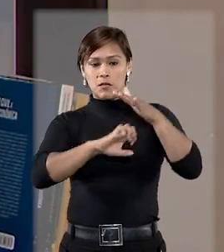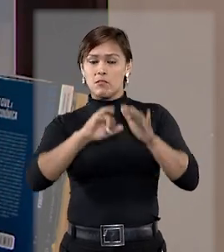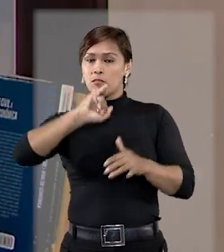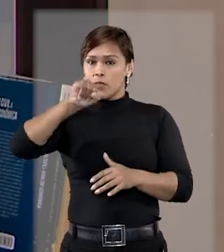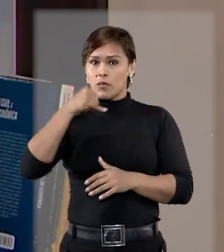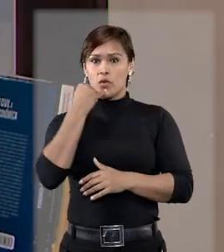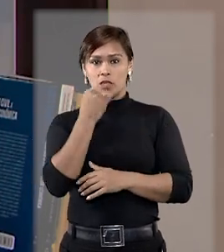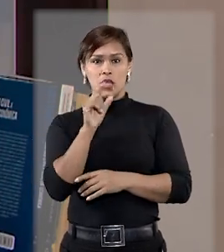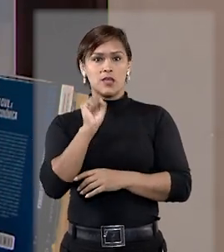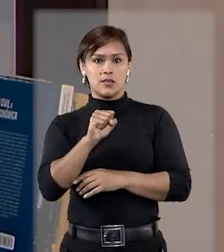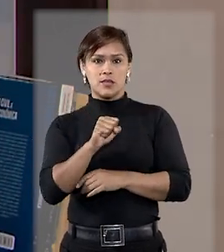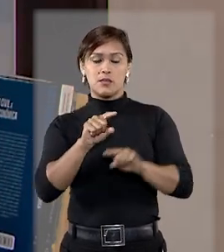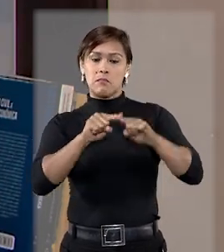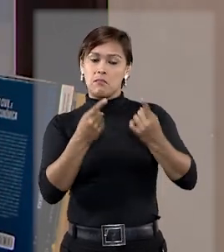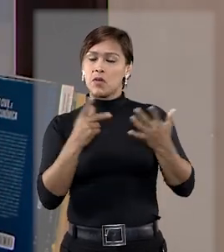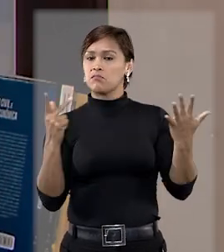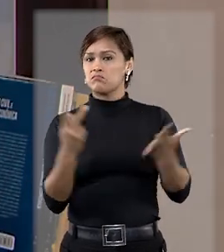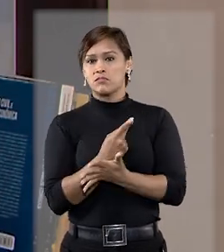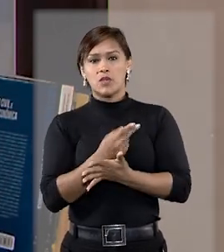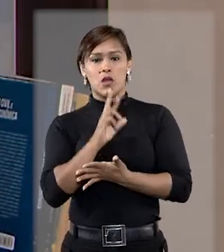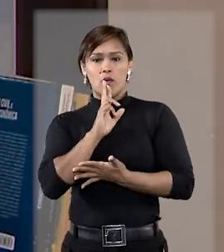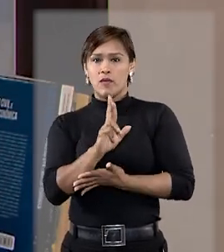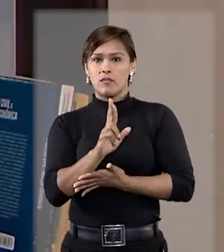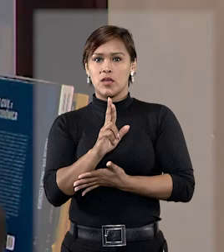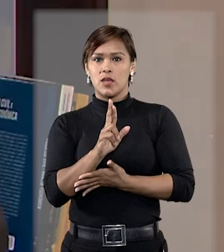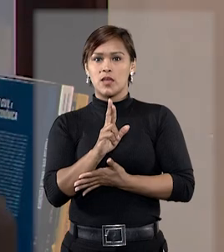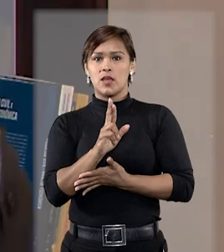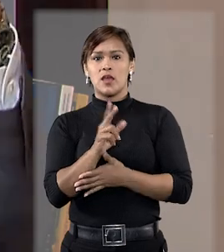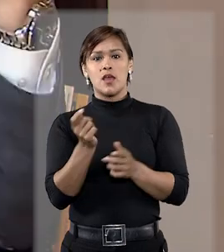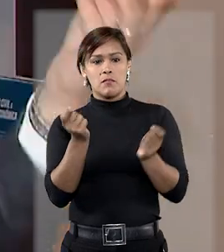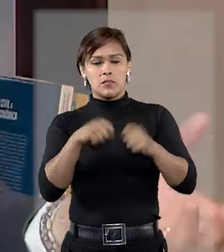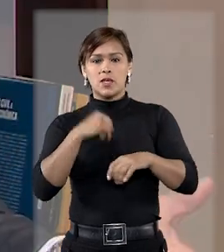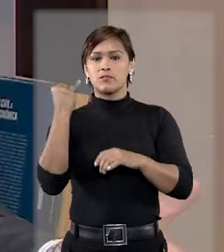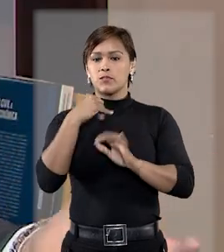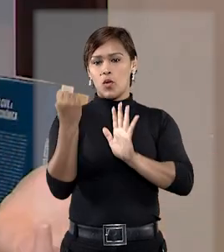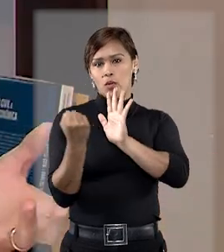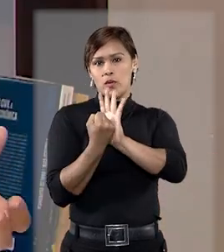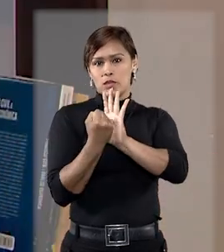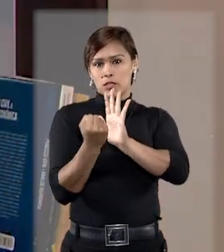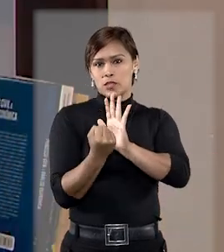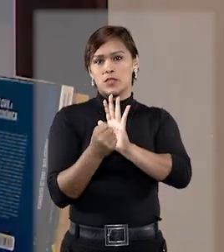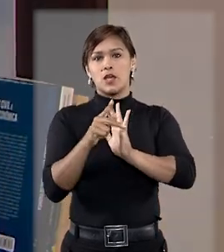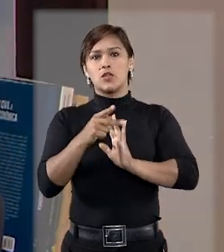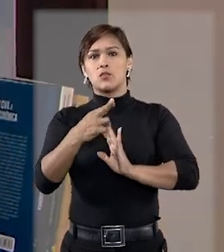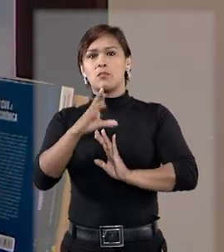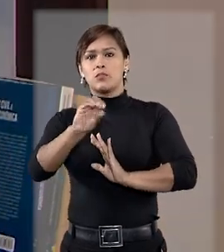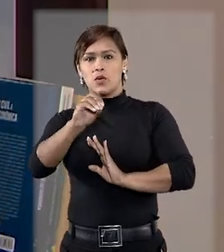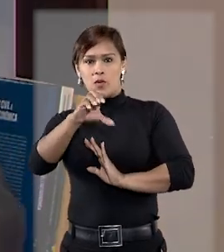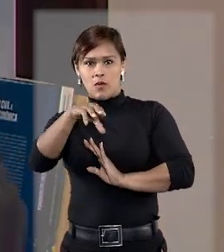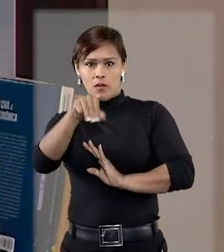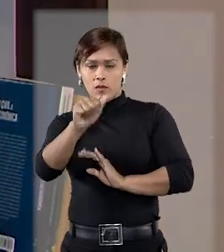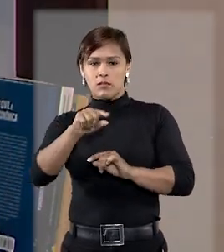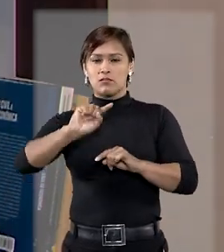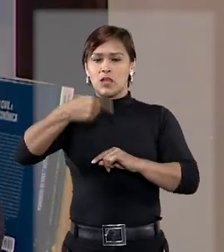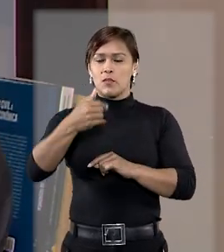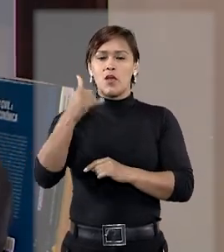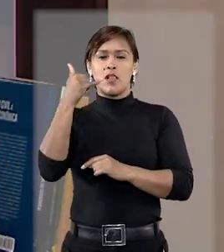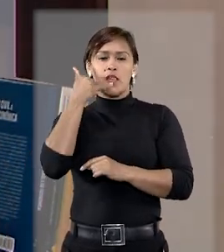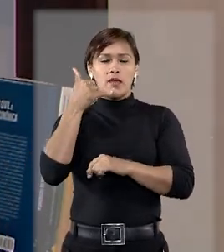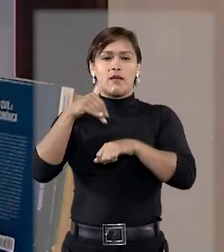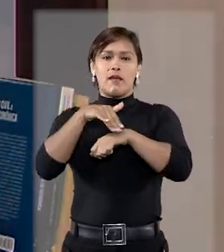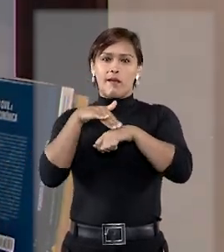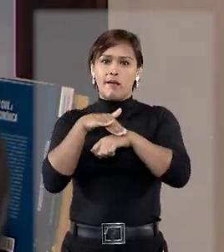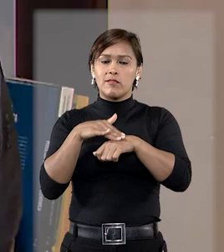essa oportunidade. Se isso não resolver, vale a pena registrar uma reclamação no PROCON. E por fim, se depois de ligar,